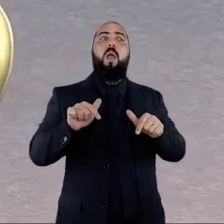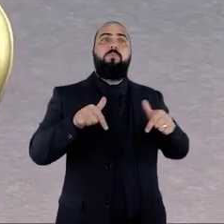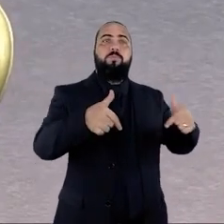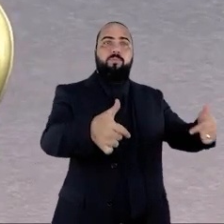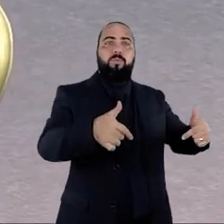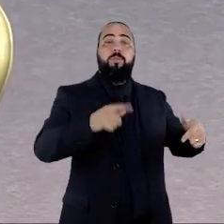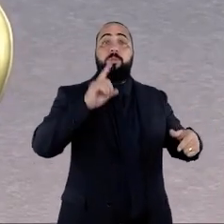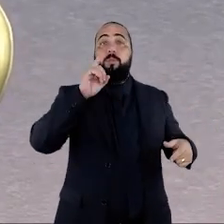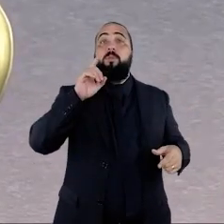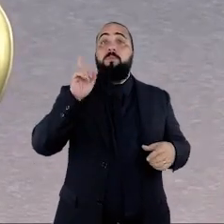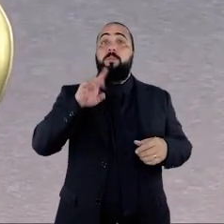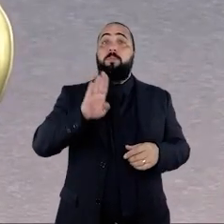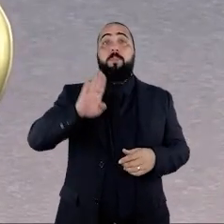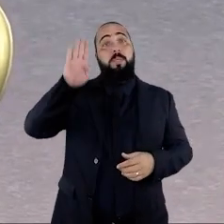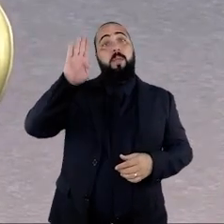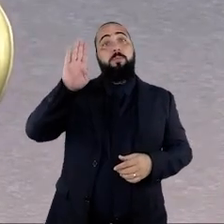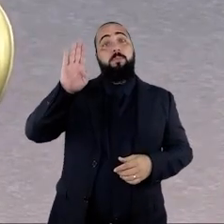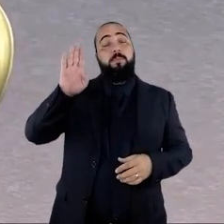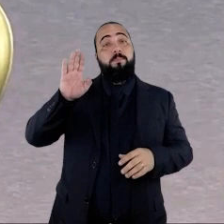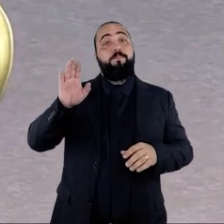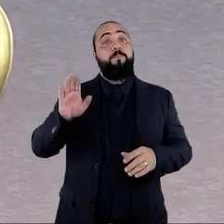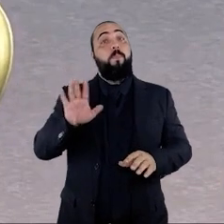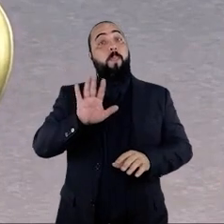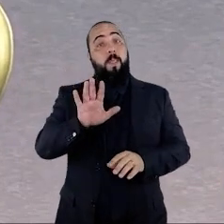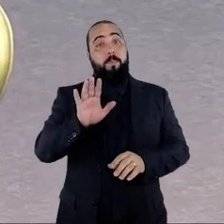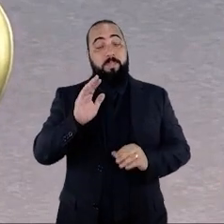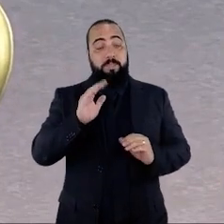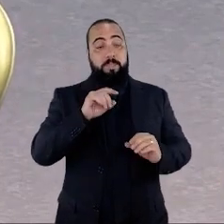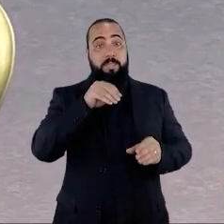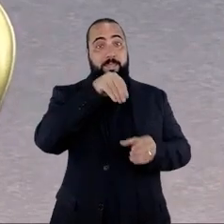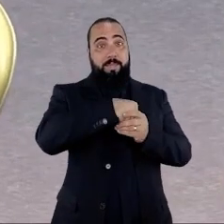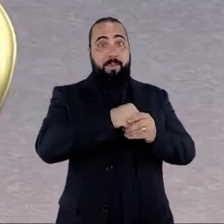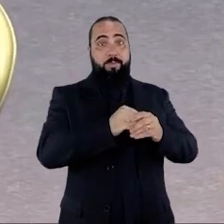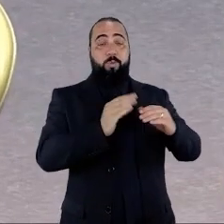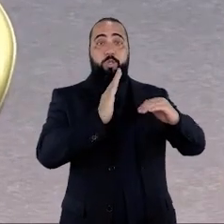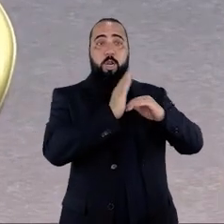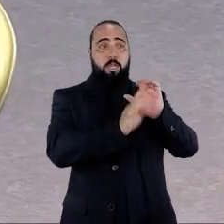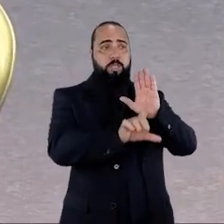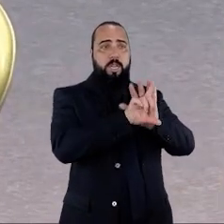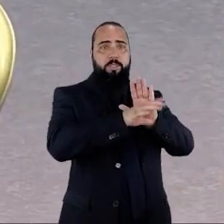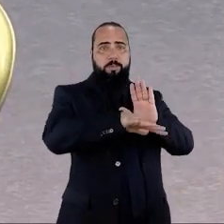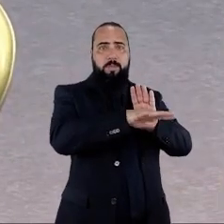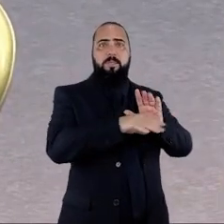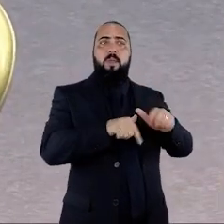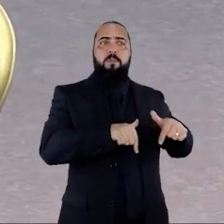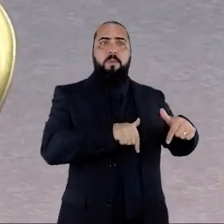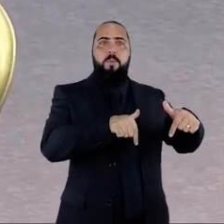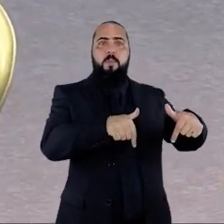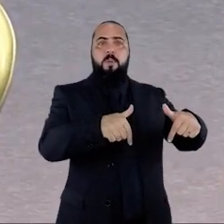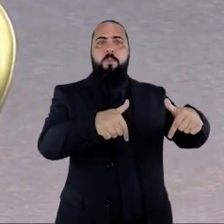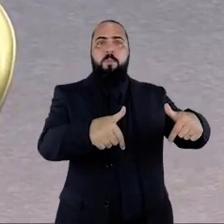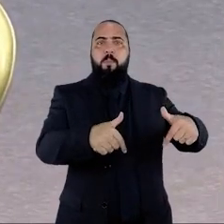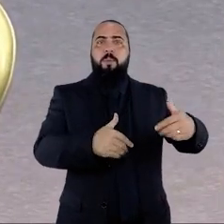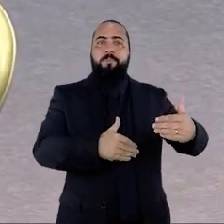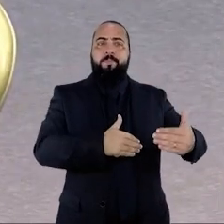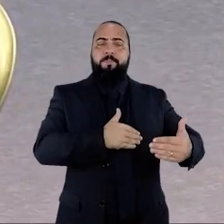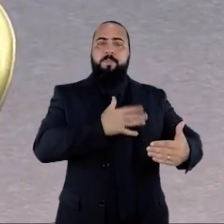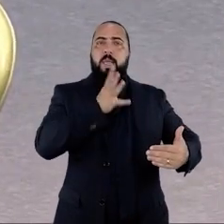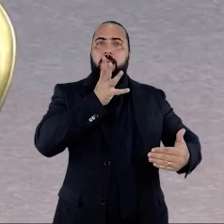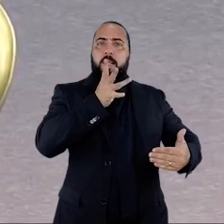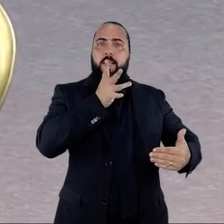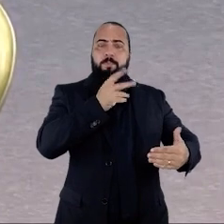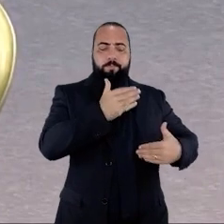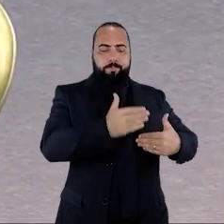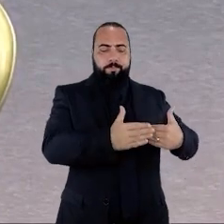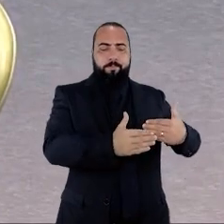do mandato, e isso faz com que, nas casas legislativas, se avance a passos